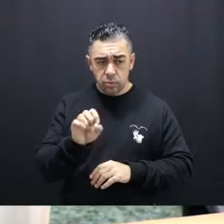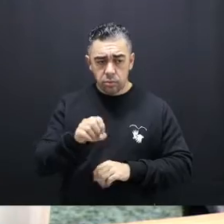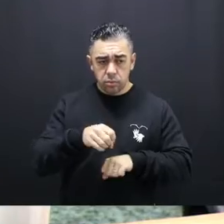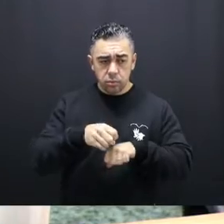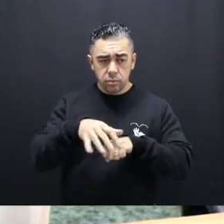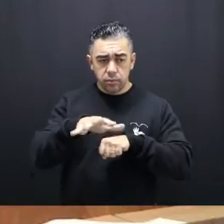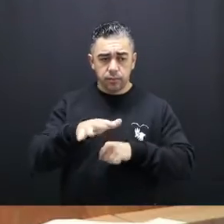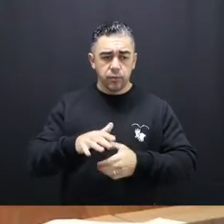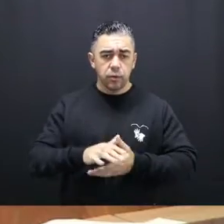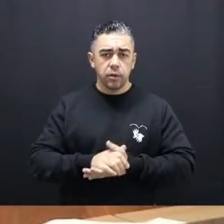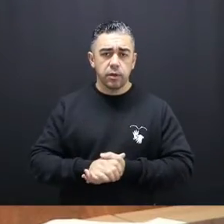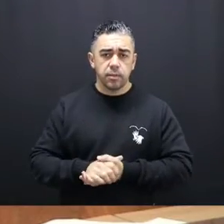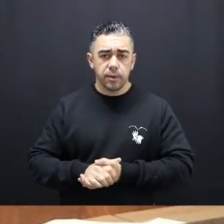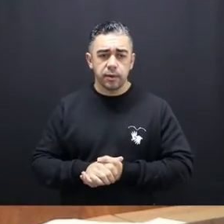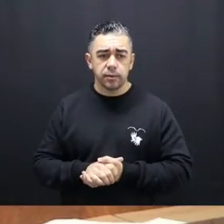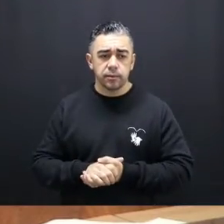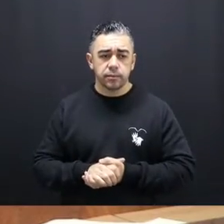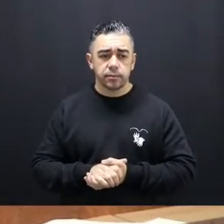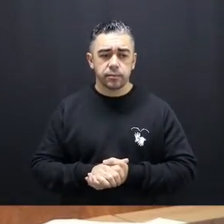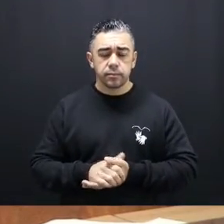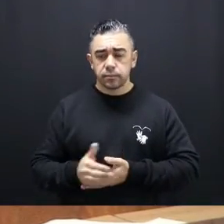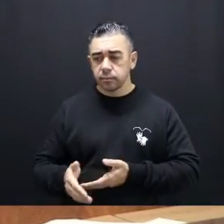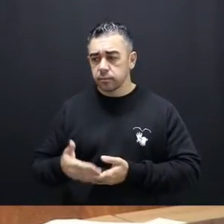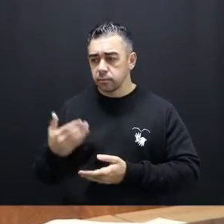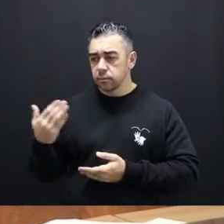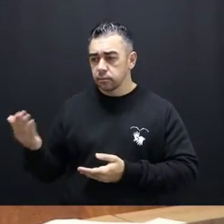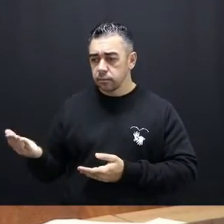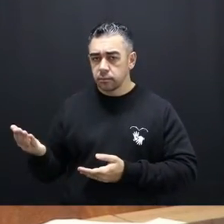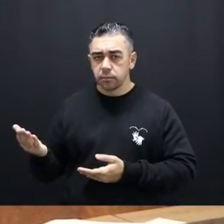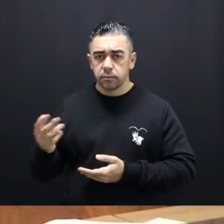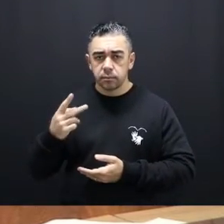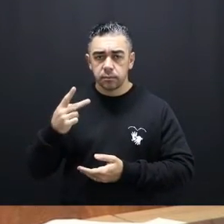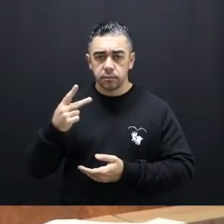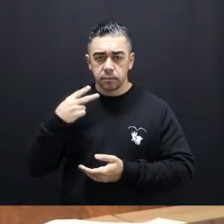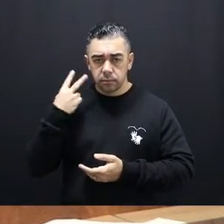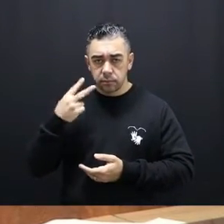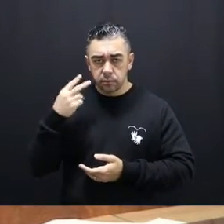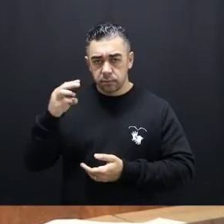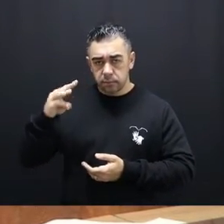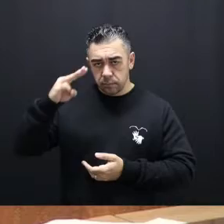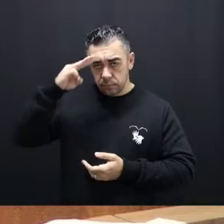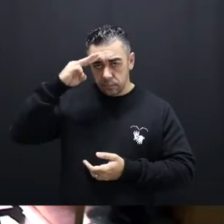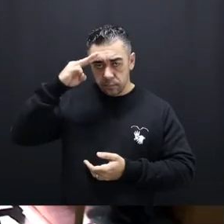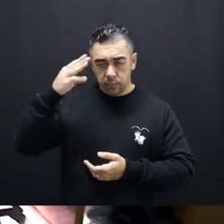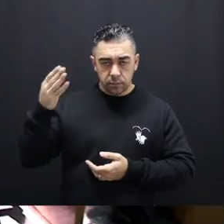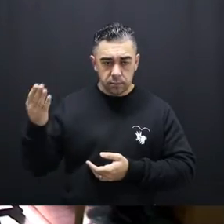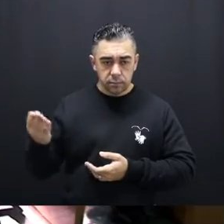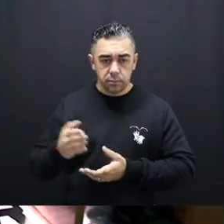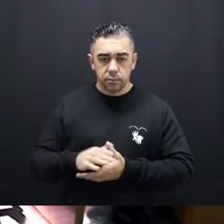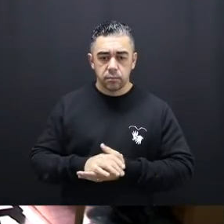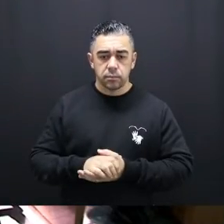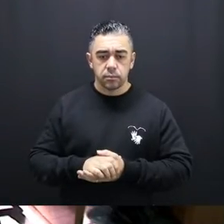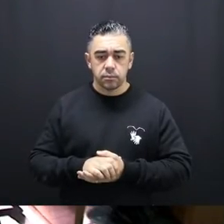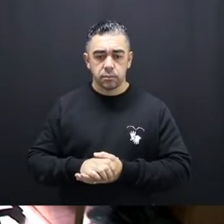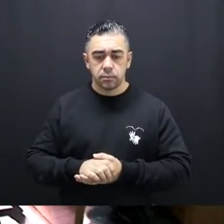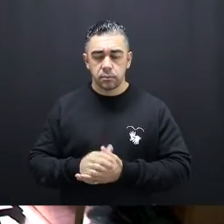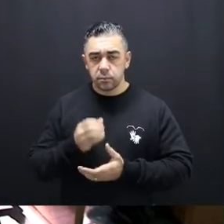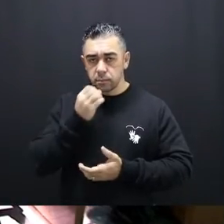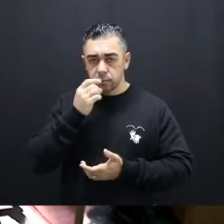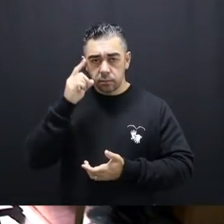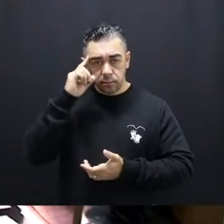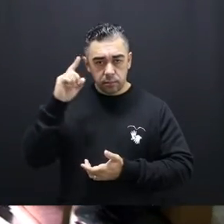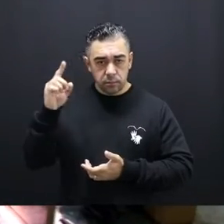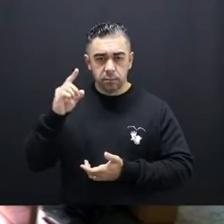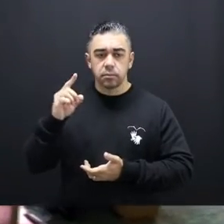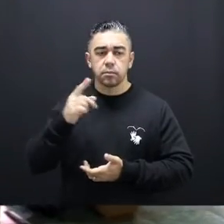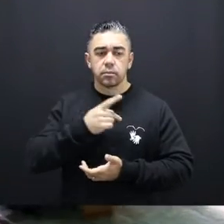deixo a palavra Nobre Vereador Vereador delegado Michel Oi bom dia senhor